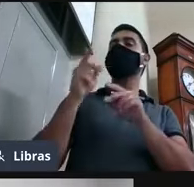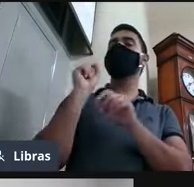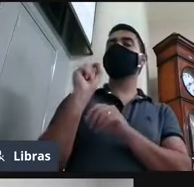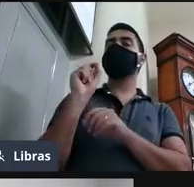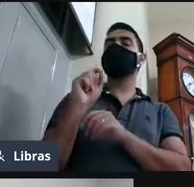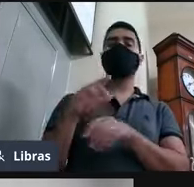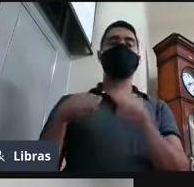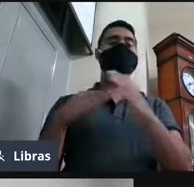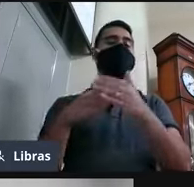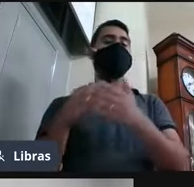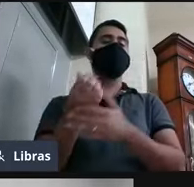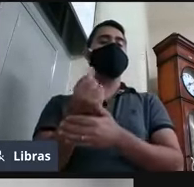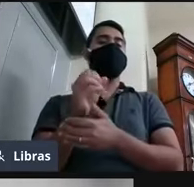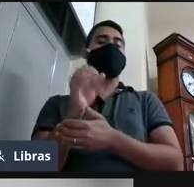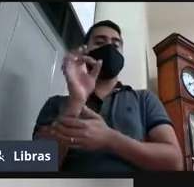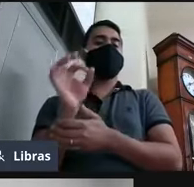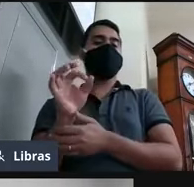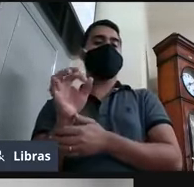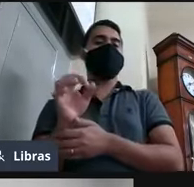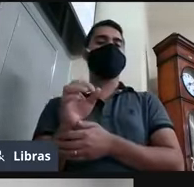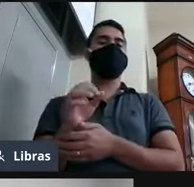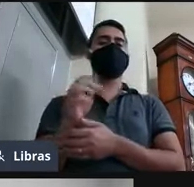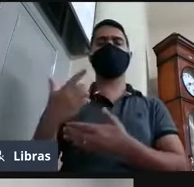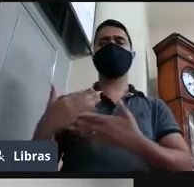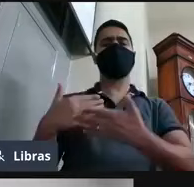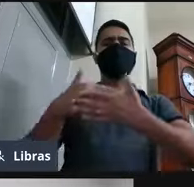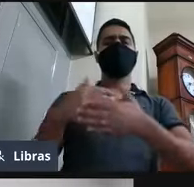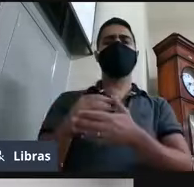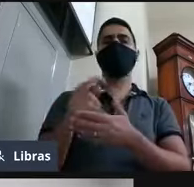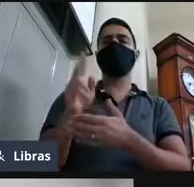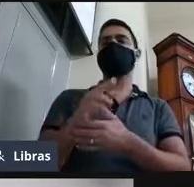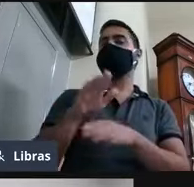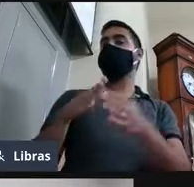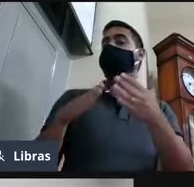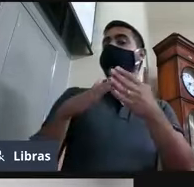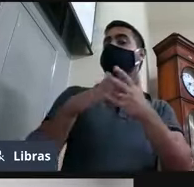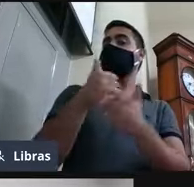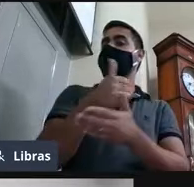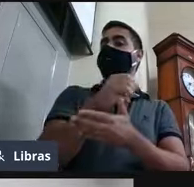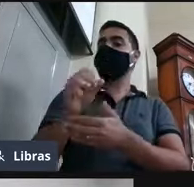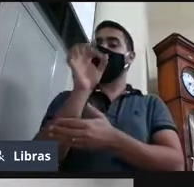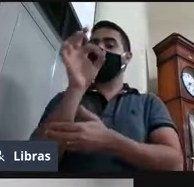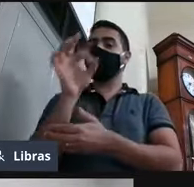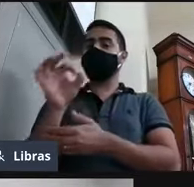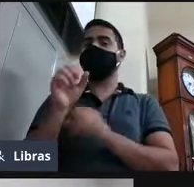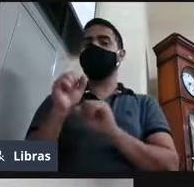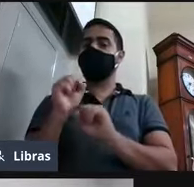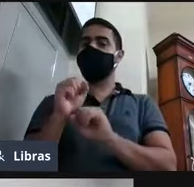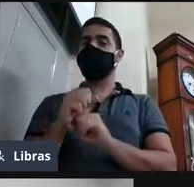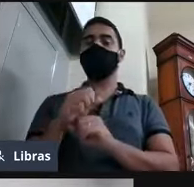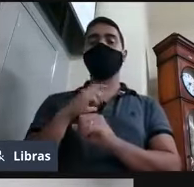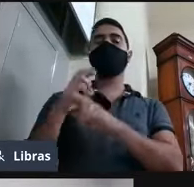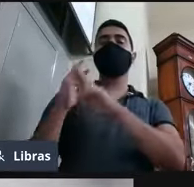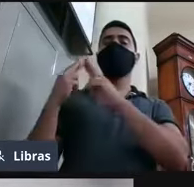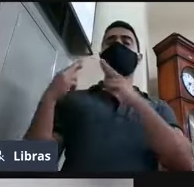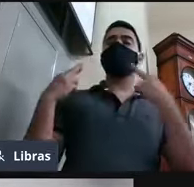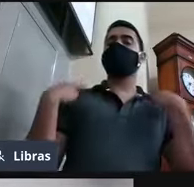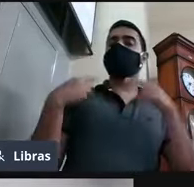mínimo 60% do valor anual, não há impedimento para que se utilize até 100% dos recursos do Fundeb. Responsável